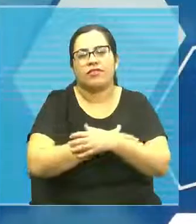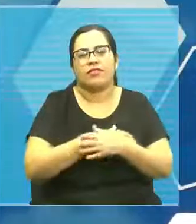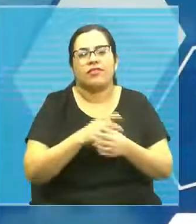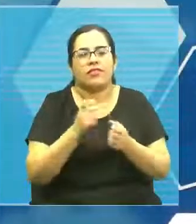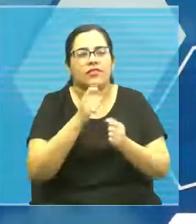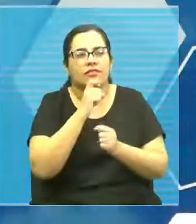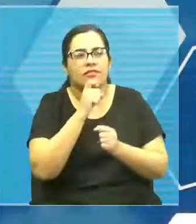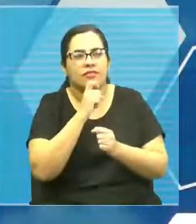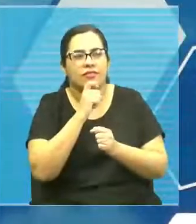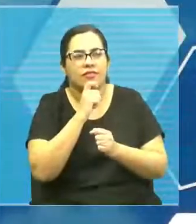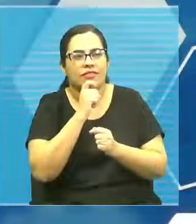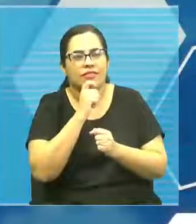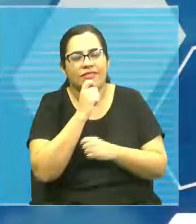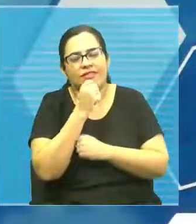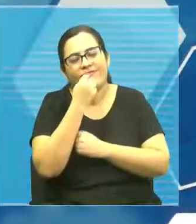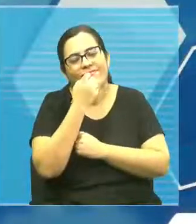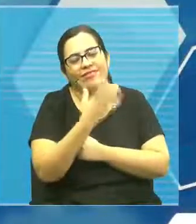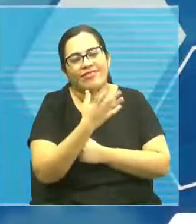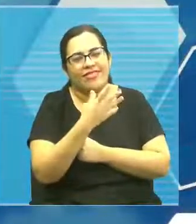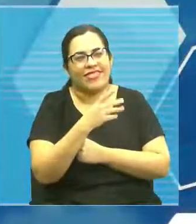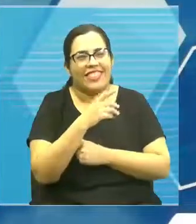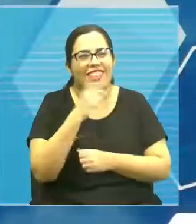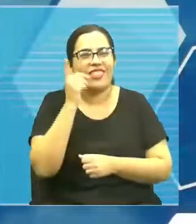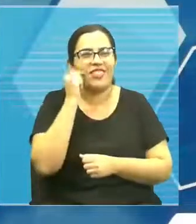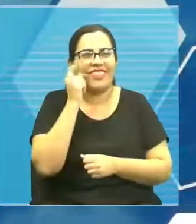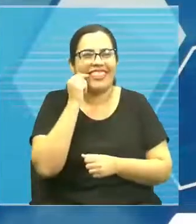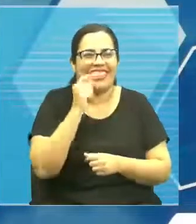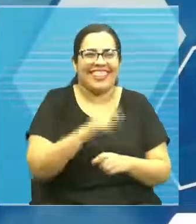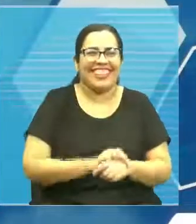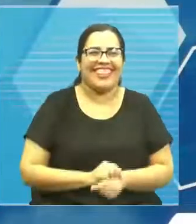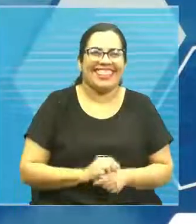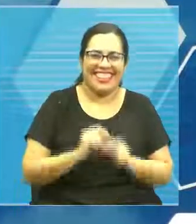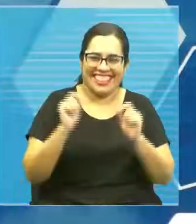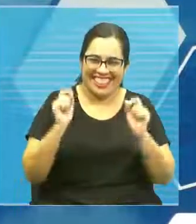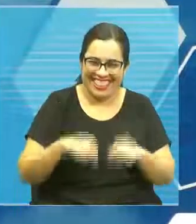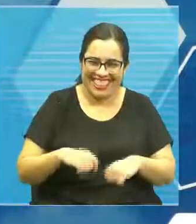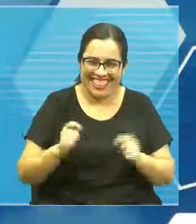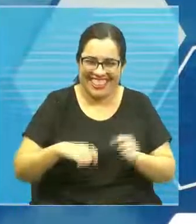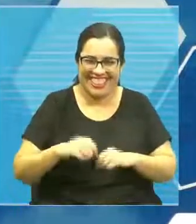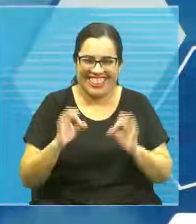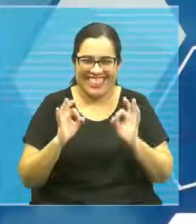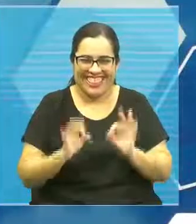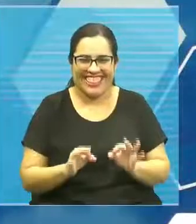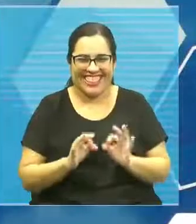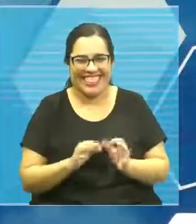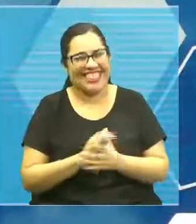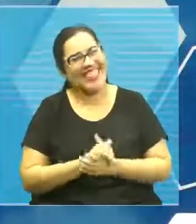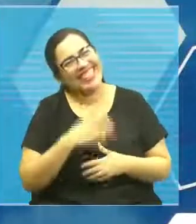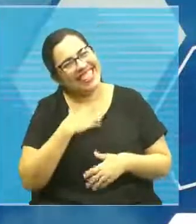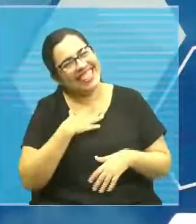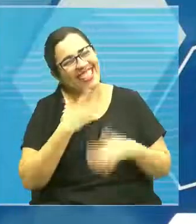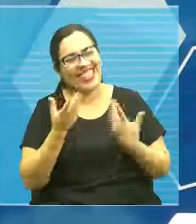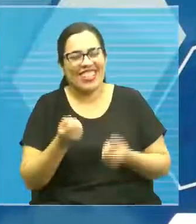aquela friagemzinha boa. Tu tá entendendo? É. Eu